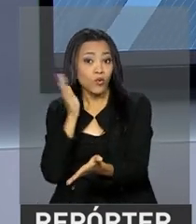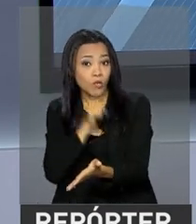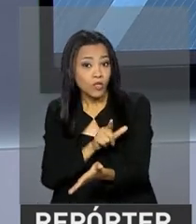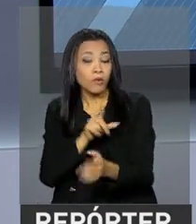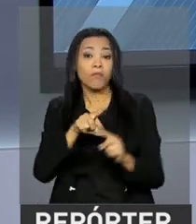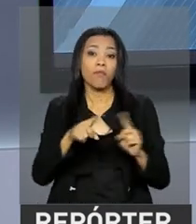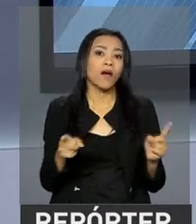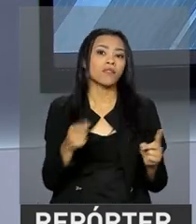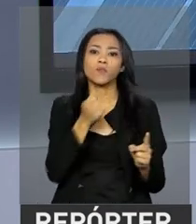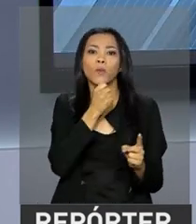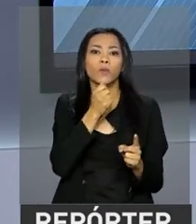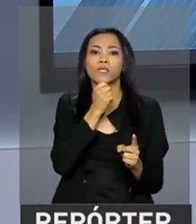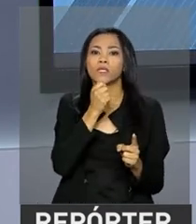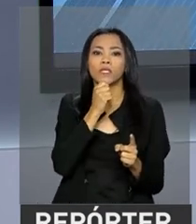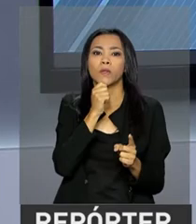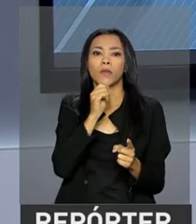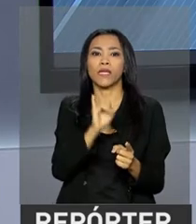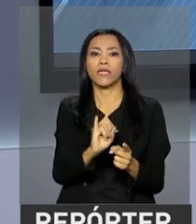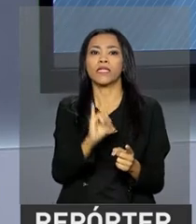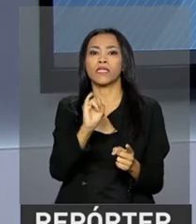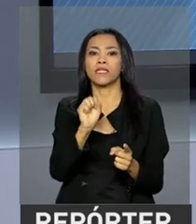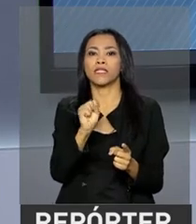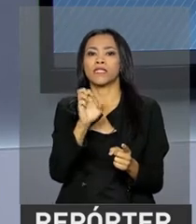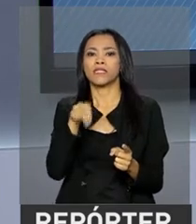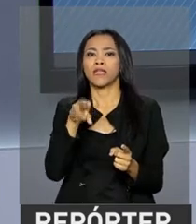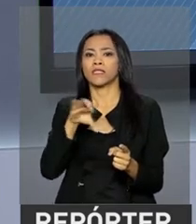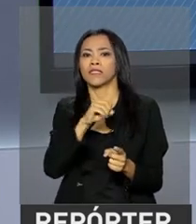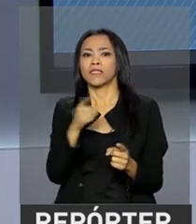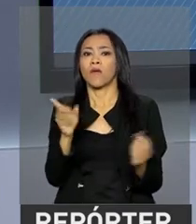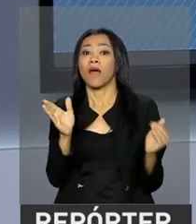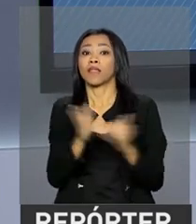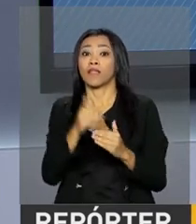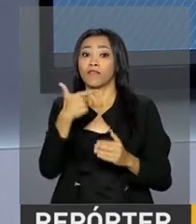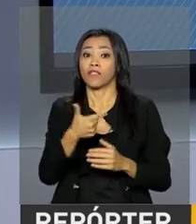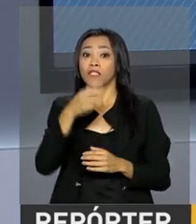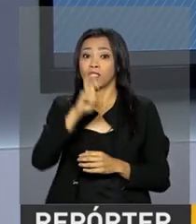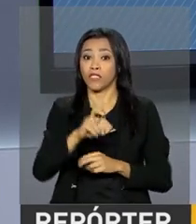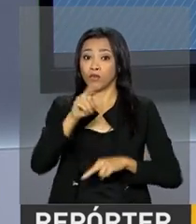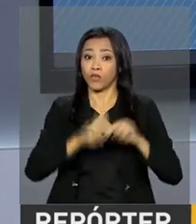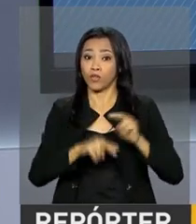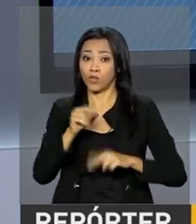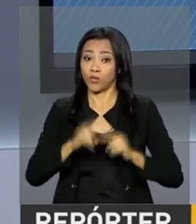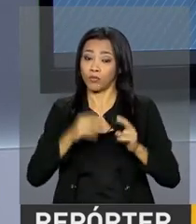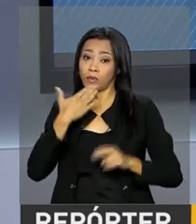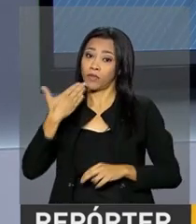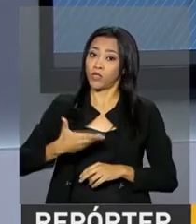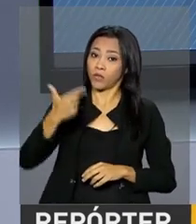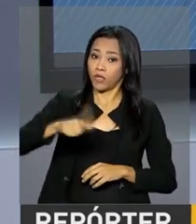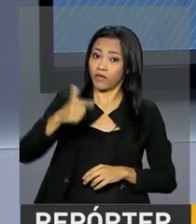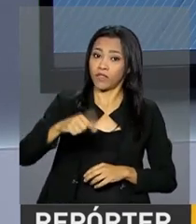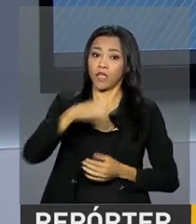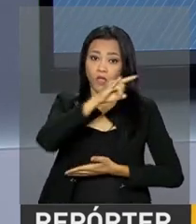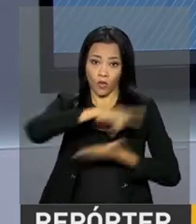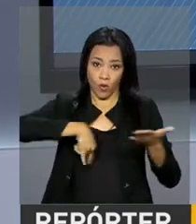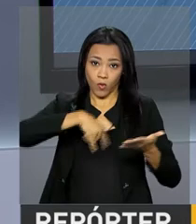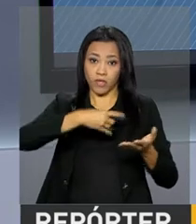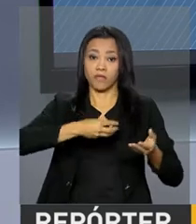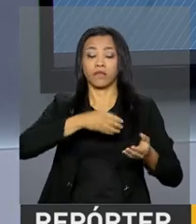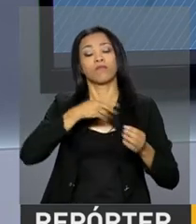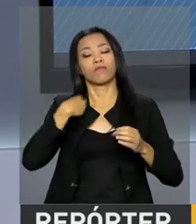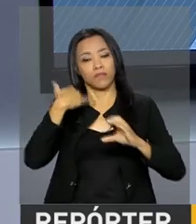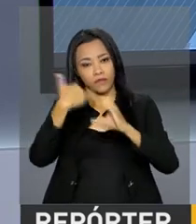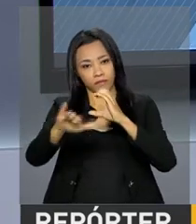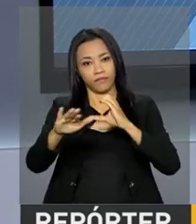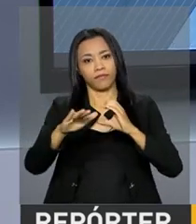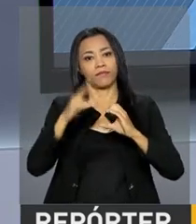isenção tem até o dia 25 de junho para entrar com recurso a documentação deve ser enviada para o email e invenção